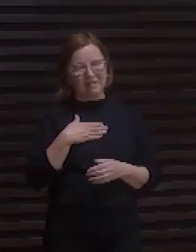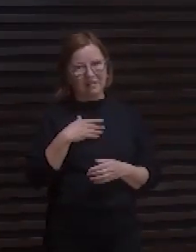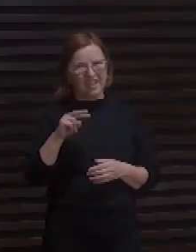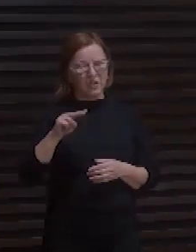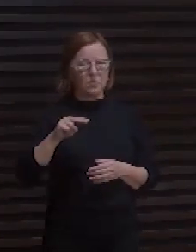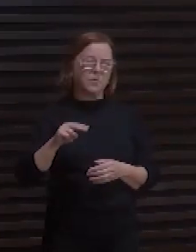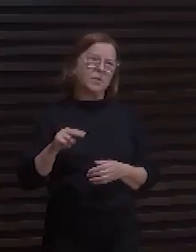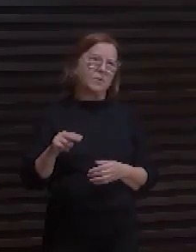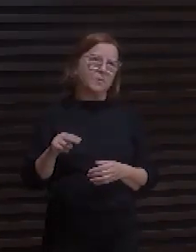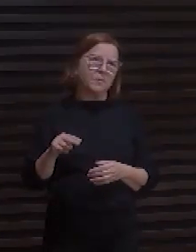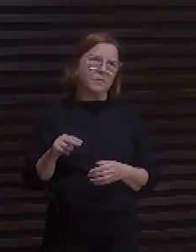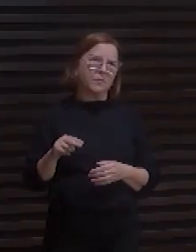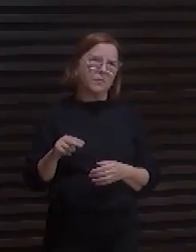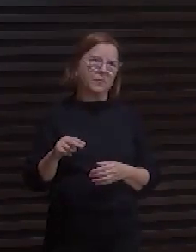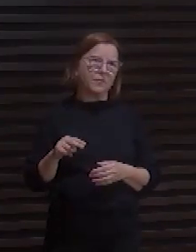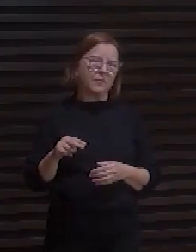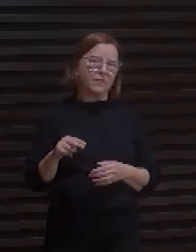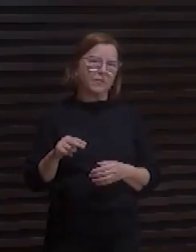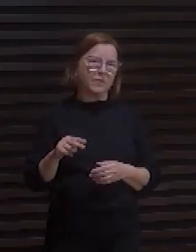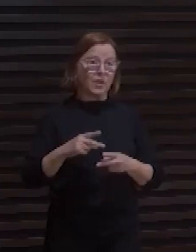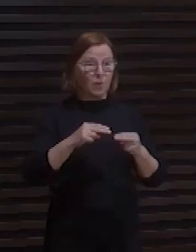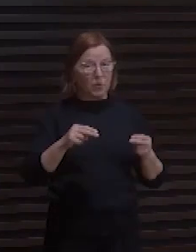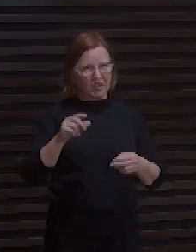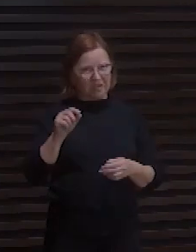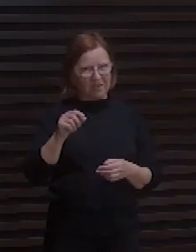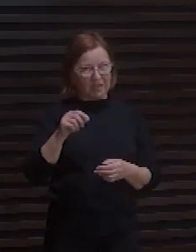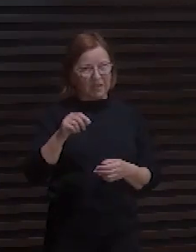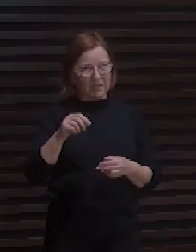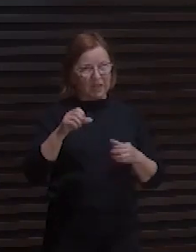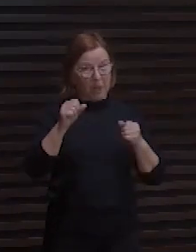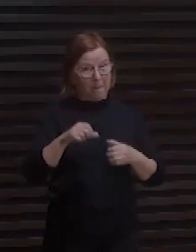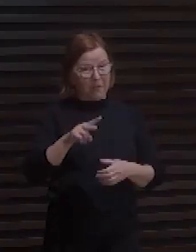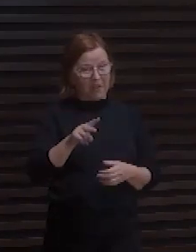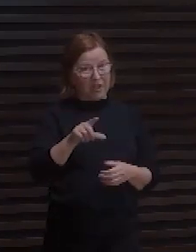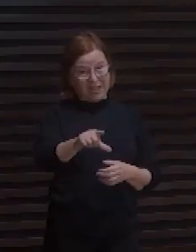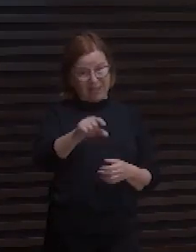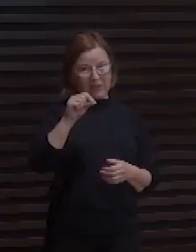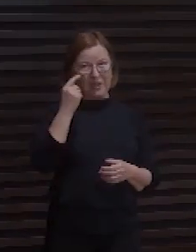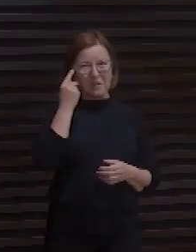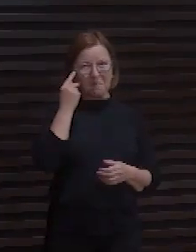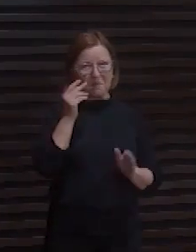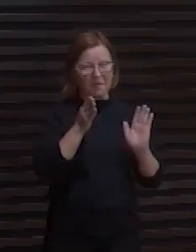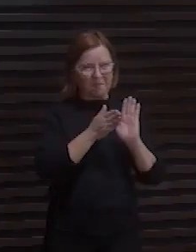algo que você pudesse escolher para seus projetos pessoais, para as pessoas que você ama. Não está